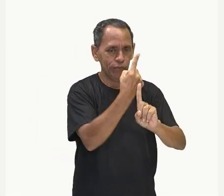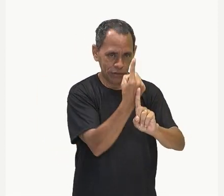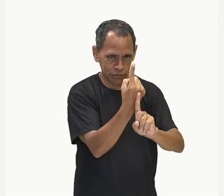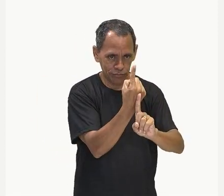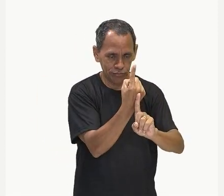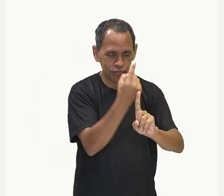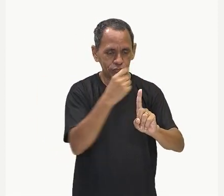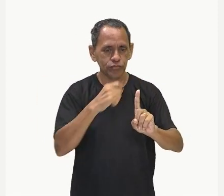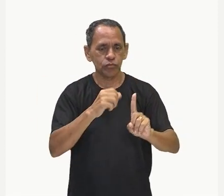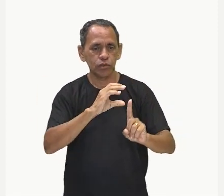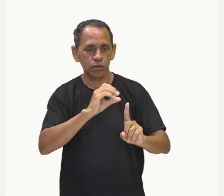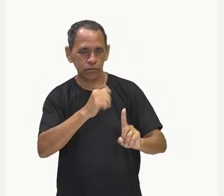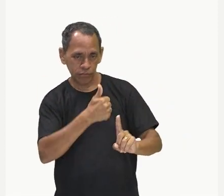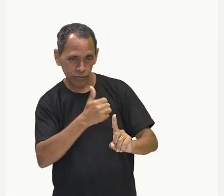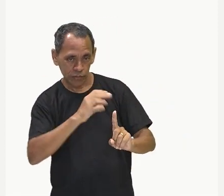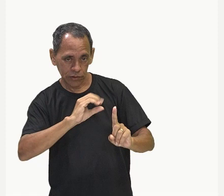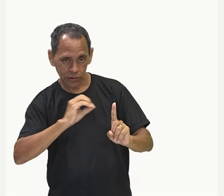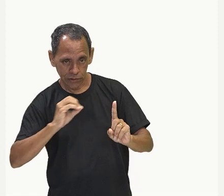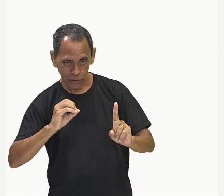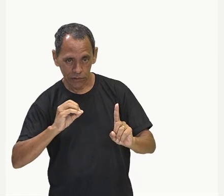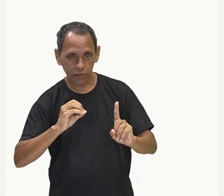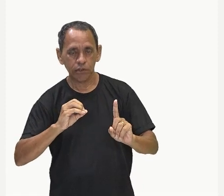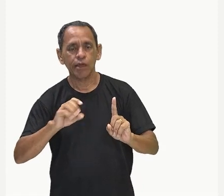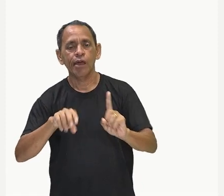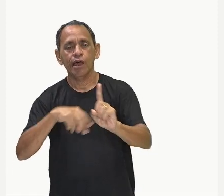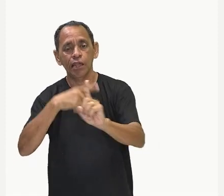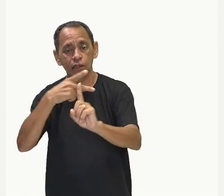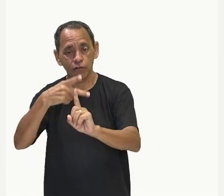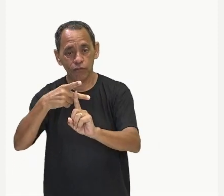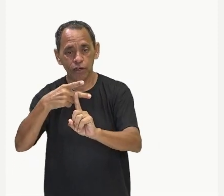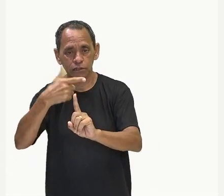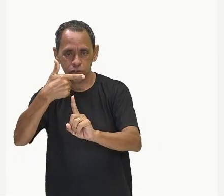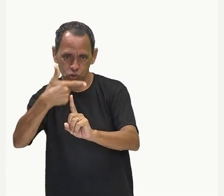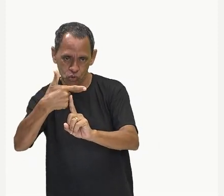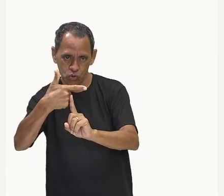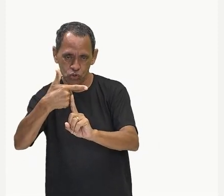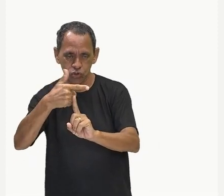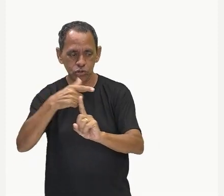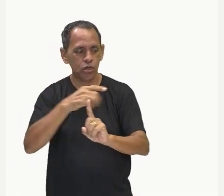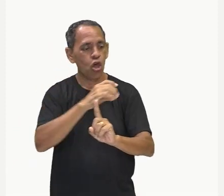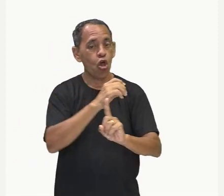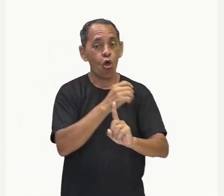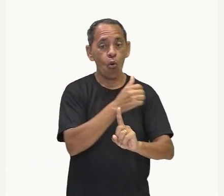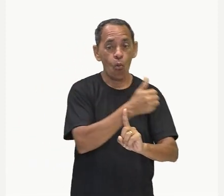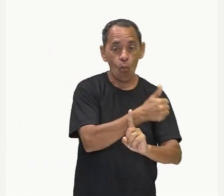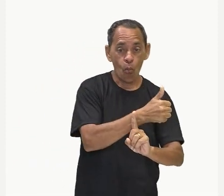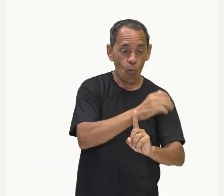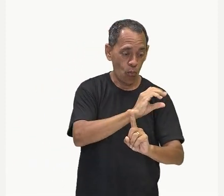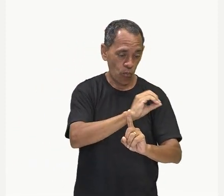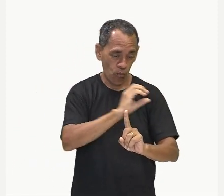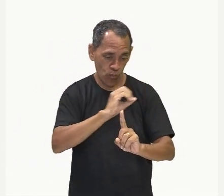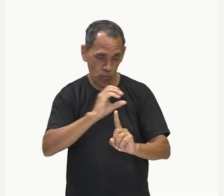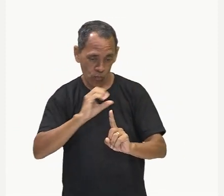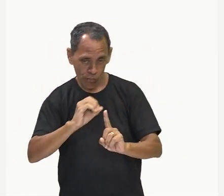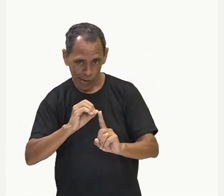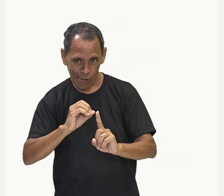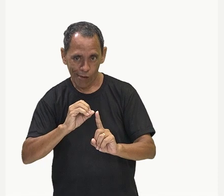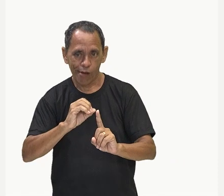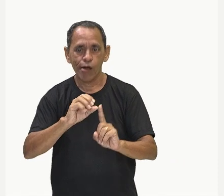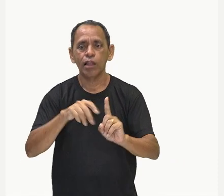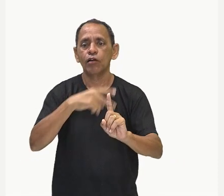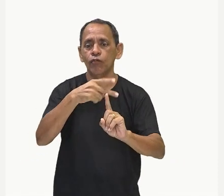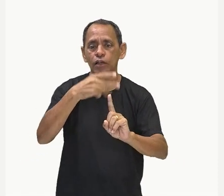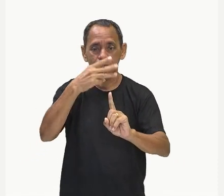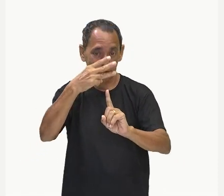10 ao quadrado. O 1000 possui 3 zeros, então eu posso escrever